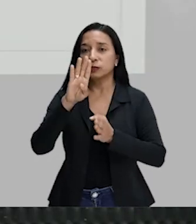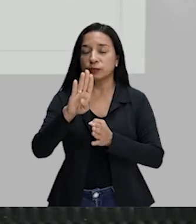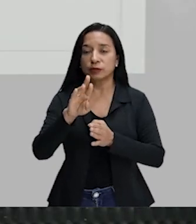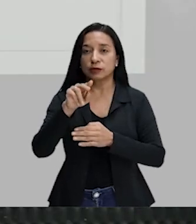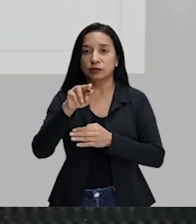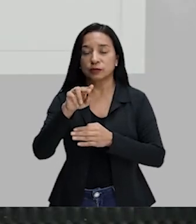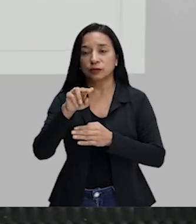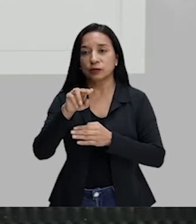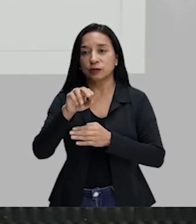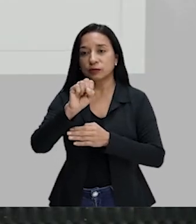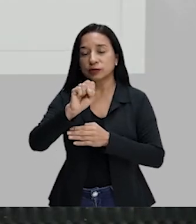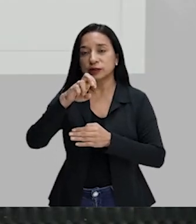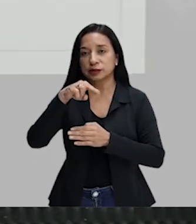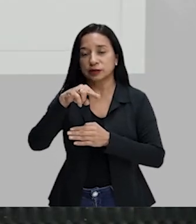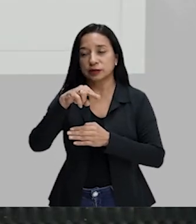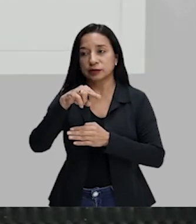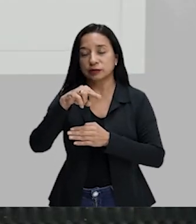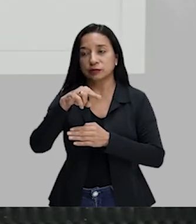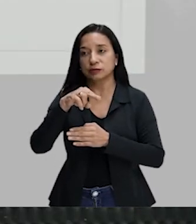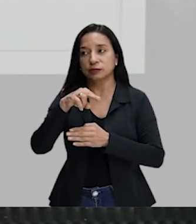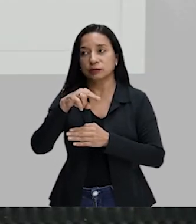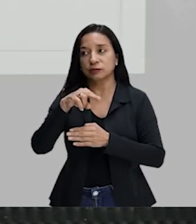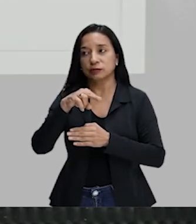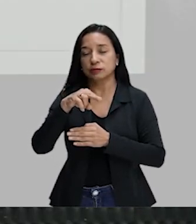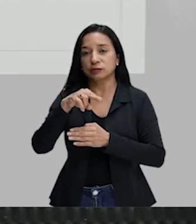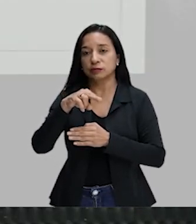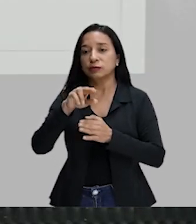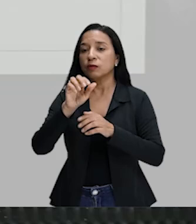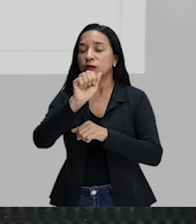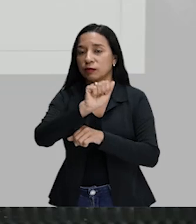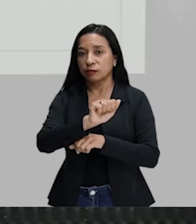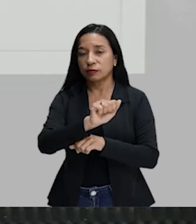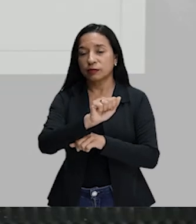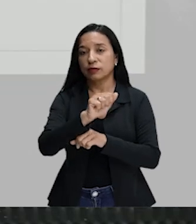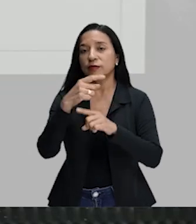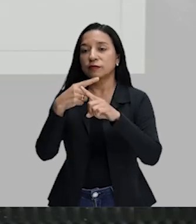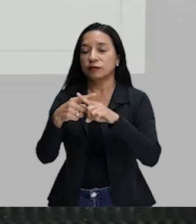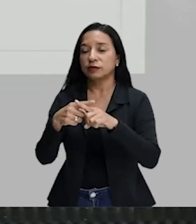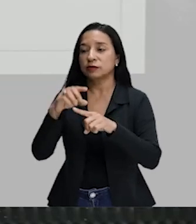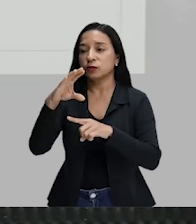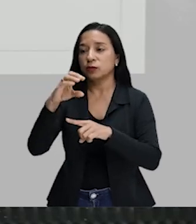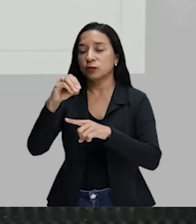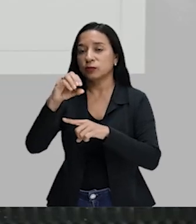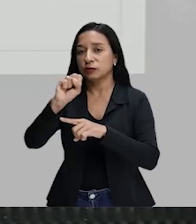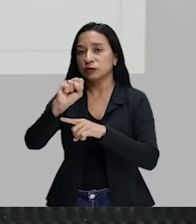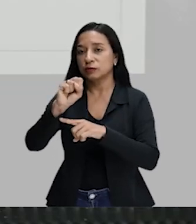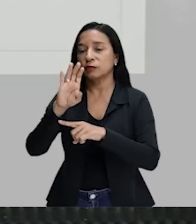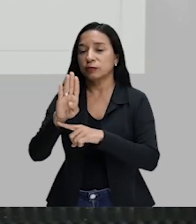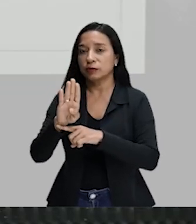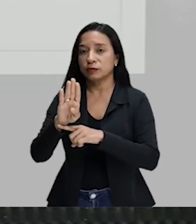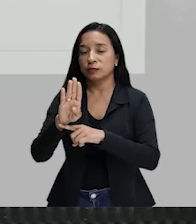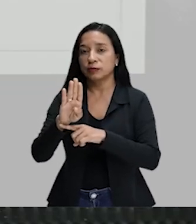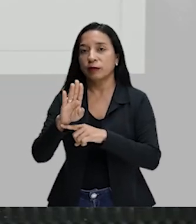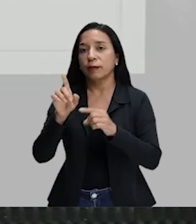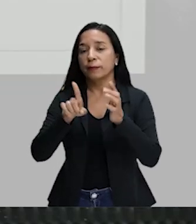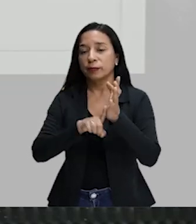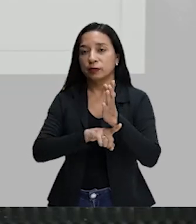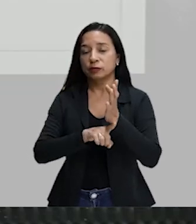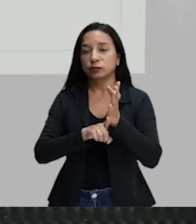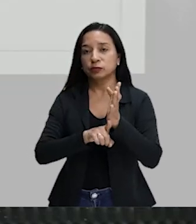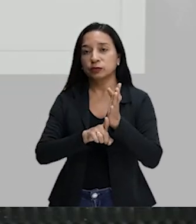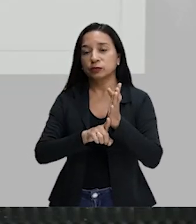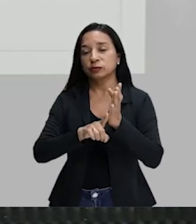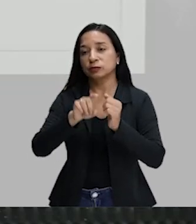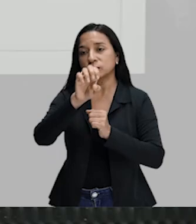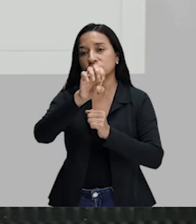ser igual ao seno do A vezes o cosseno do B menos